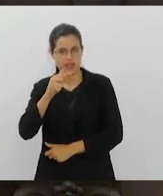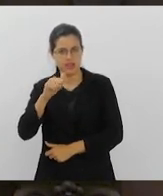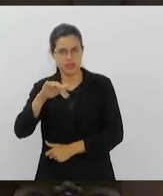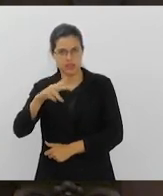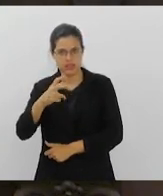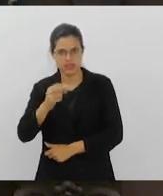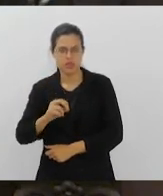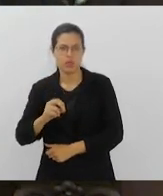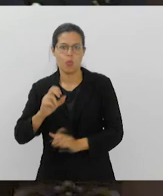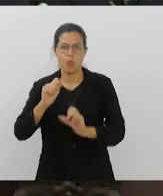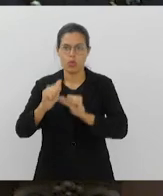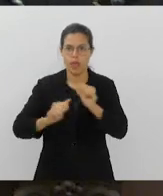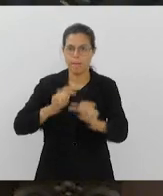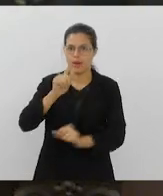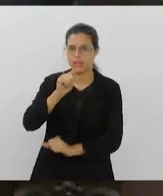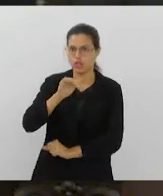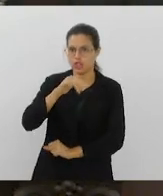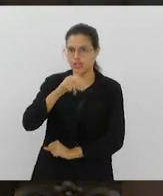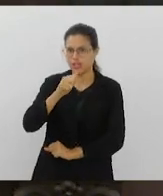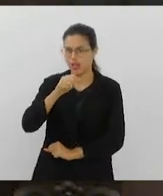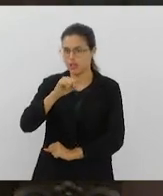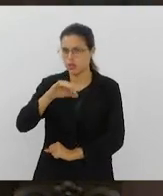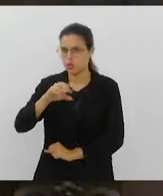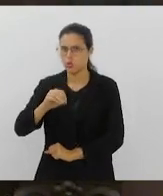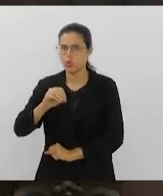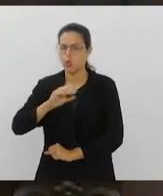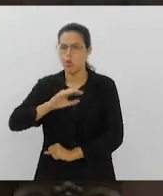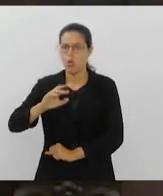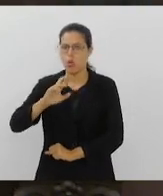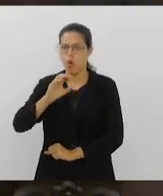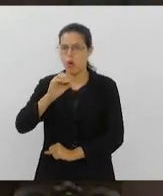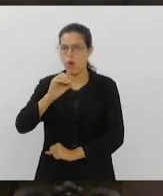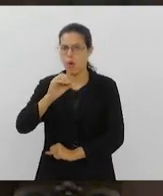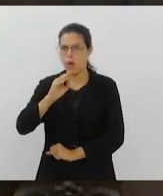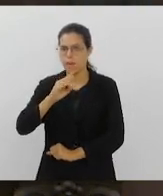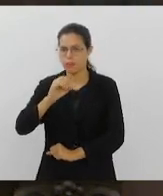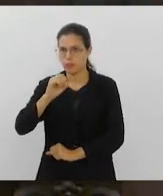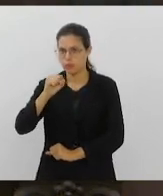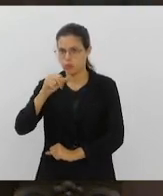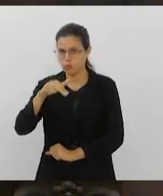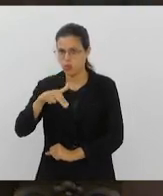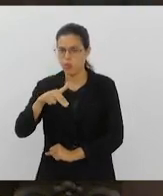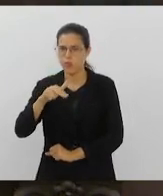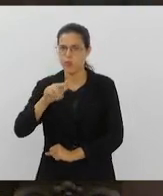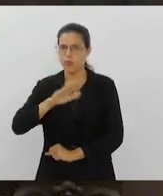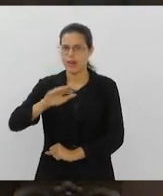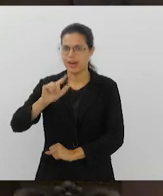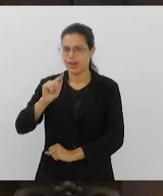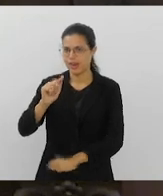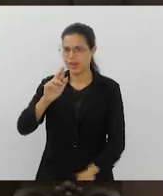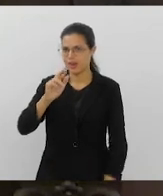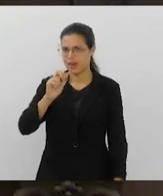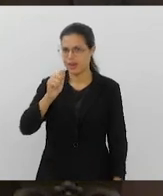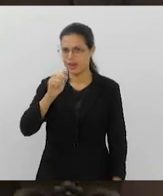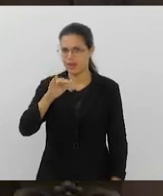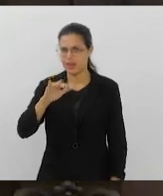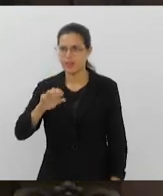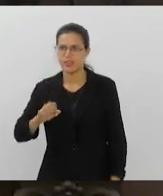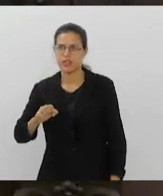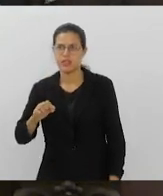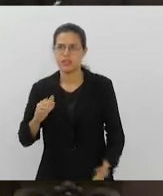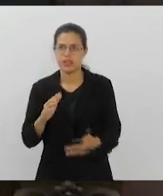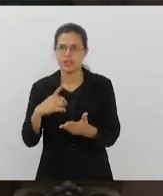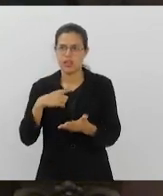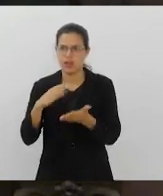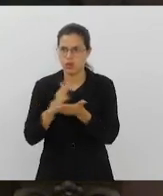Grace, para que a gente possa conferir aos mestres aqui presentes, aqueles que ainda não detêm, Mestre Ataíde, eu sei